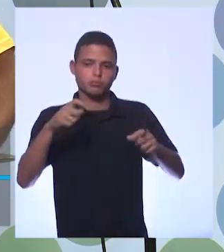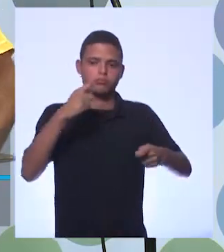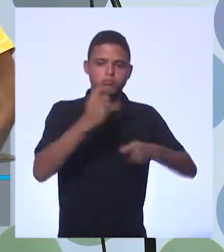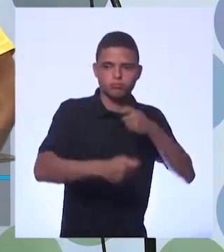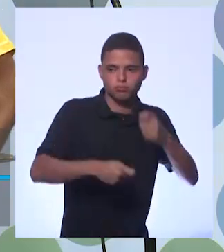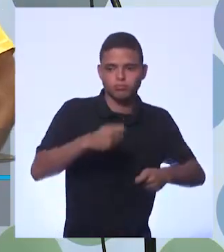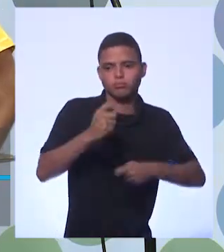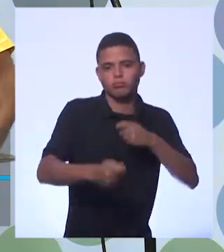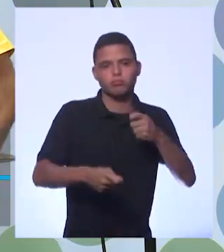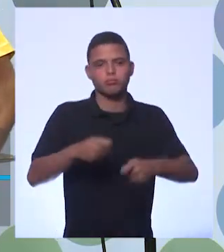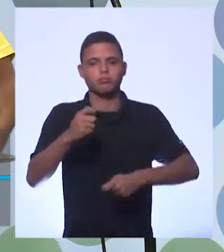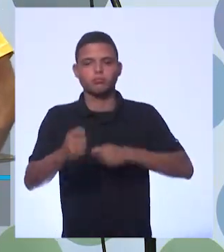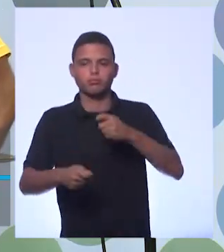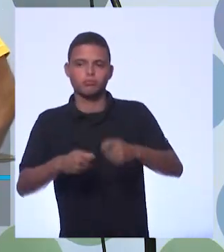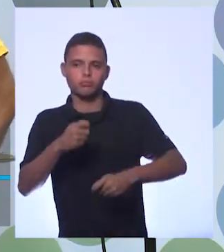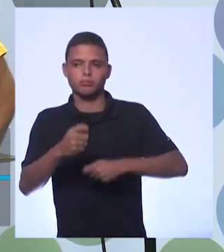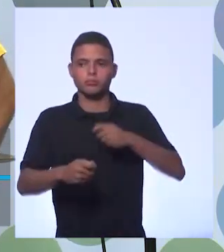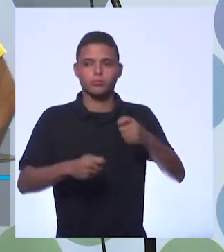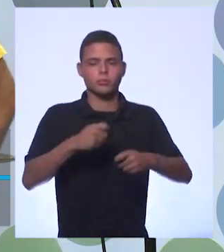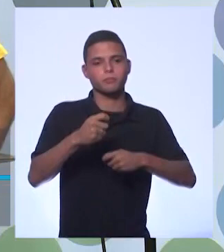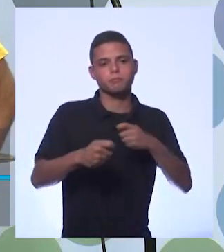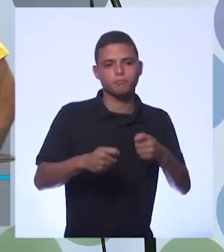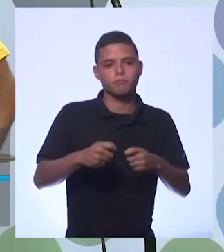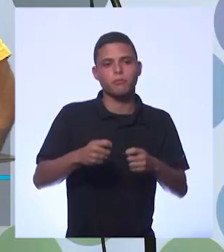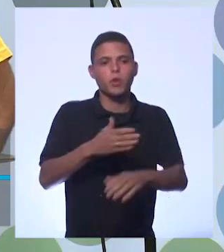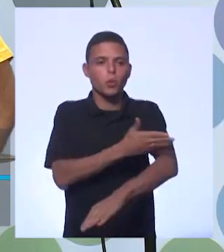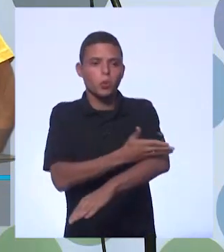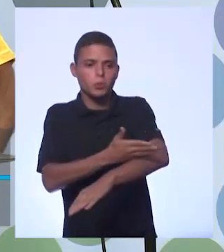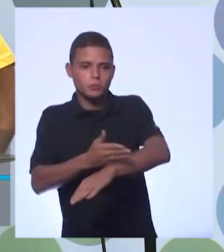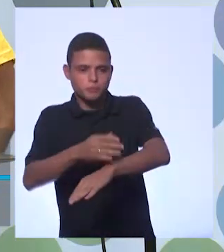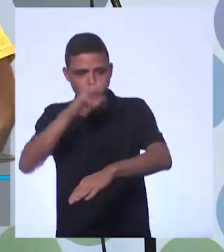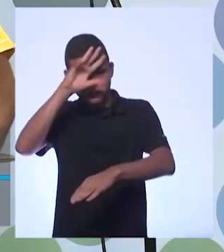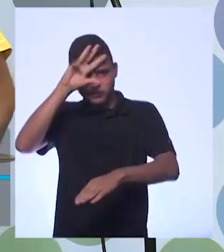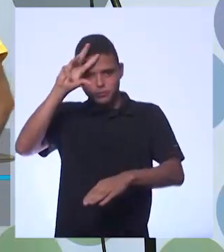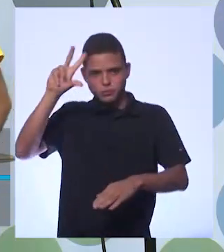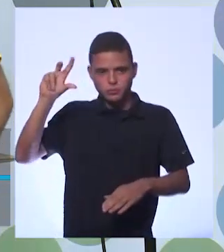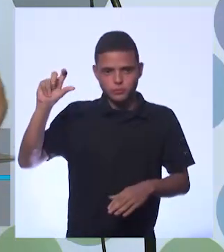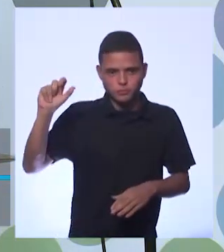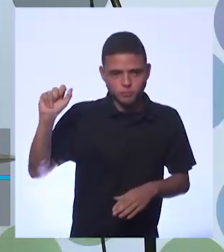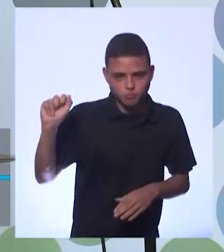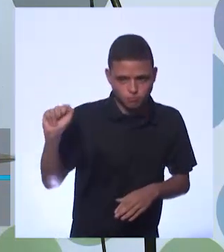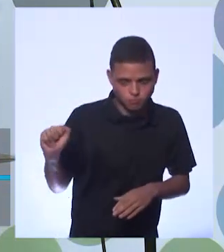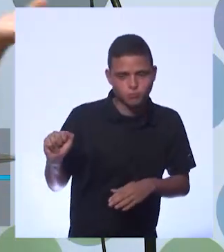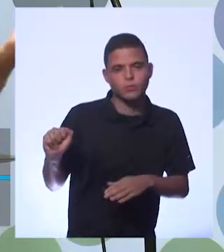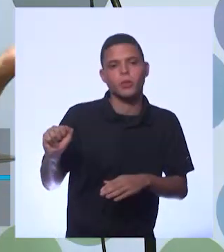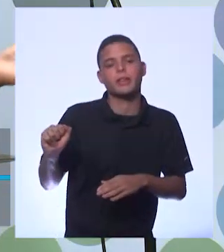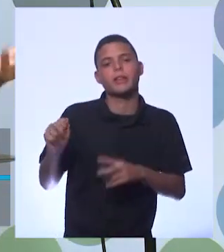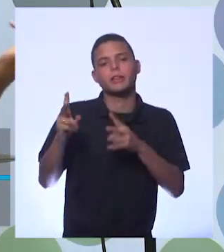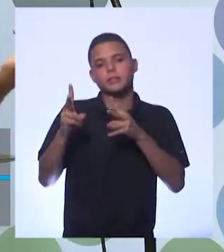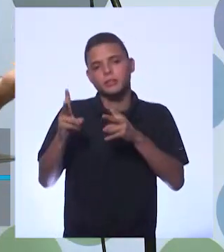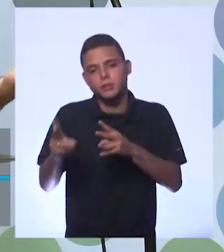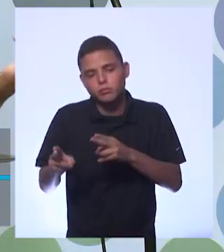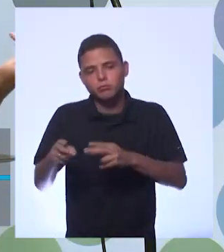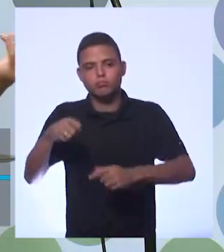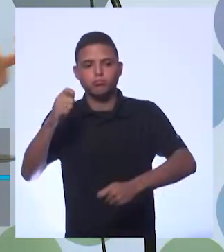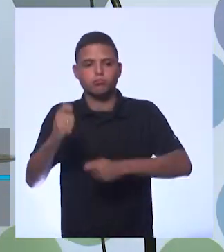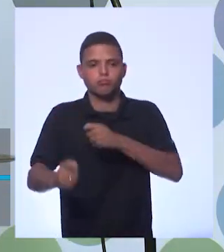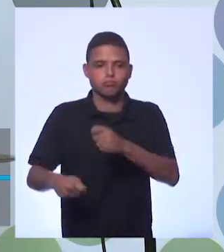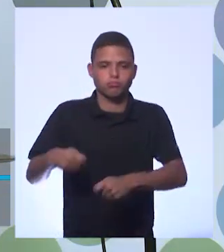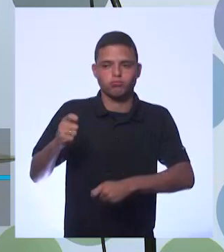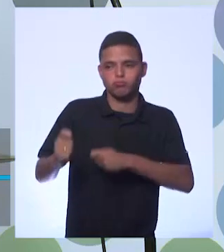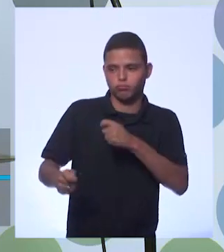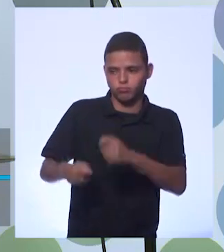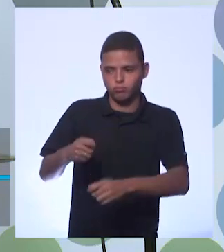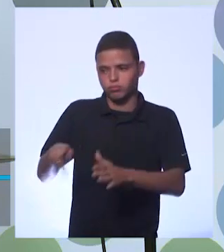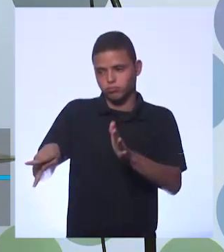dizendo, na cultura de matriz africana. Eu até estava conversando com a Jennifer, né, que acho que fez a aula anterior à minha, e ela